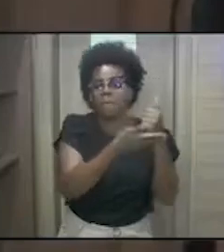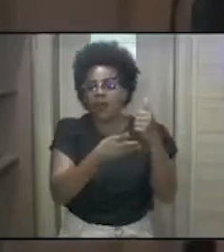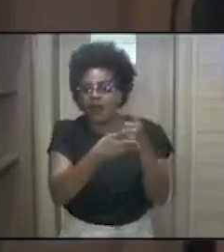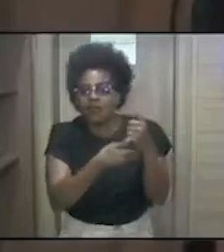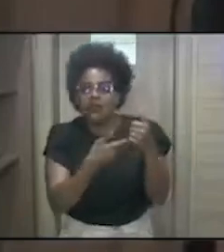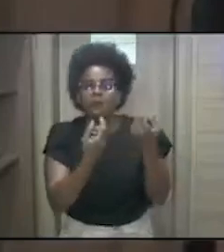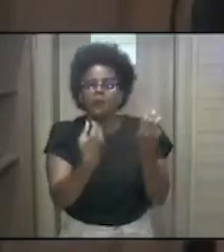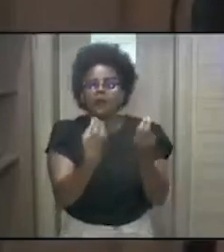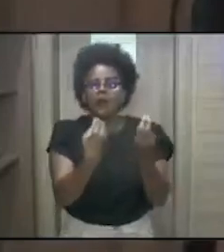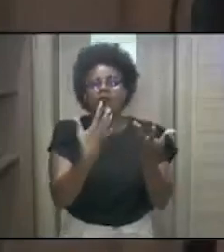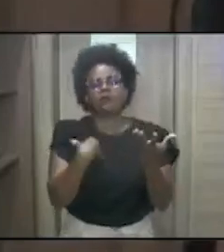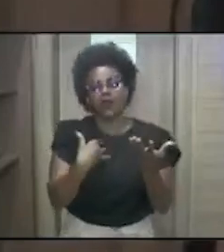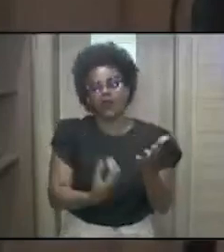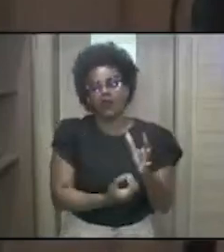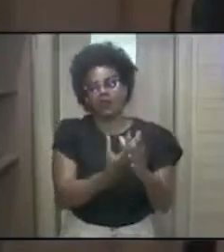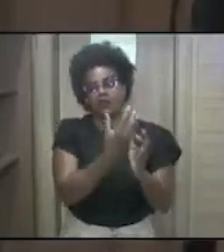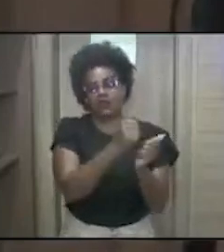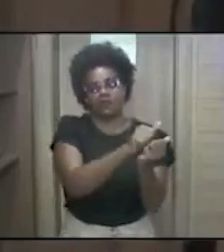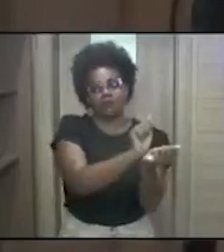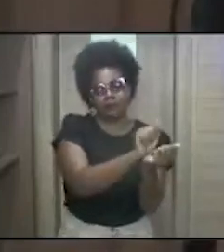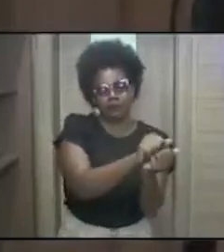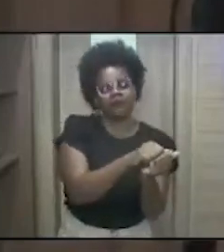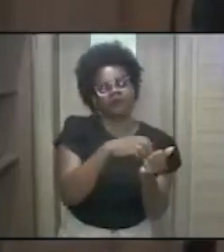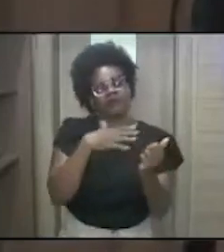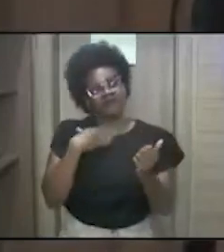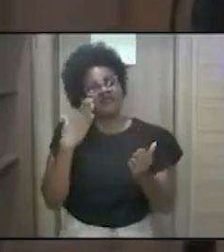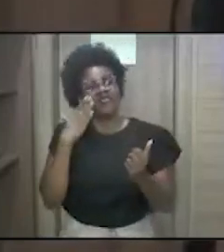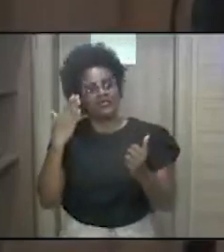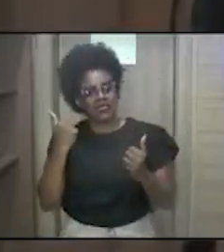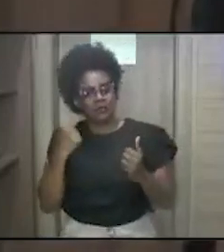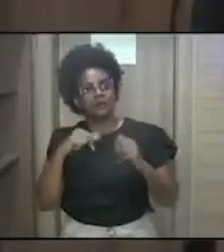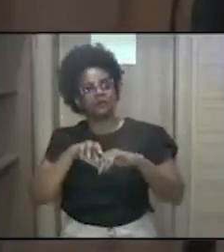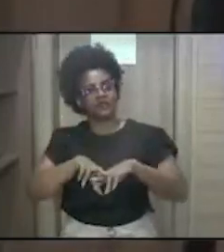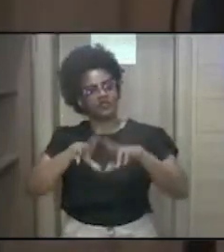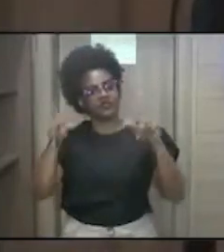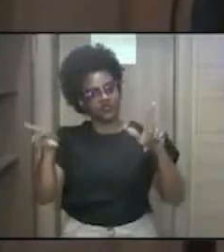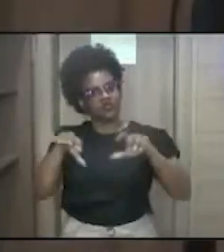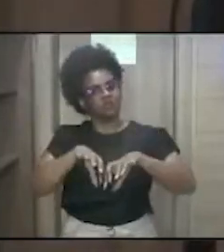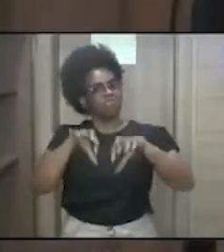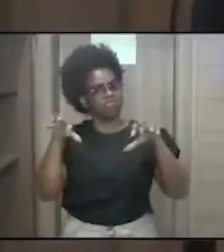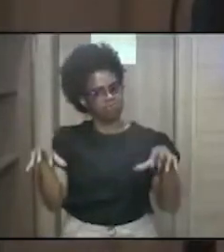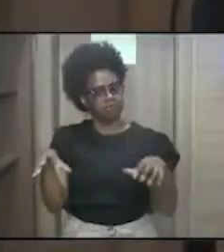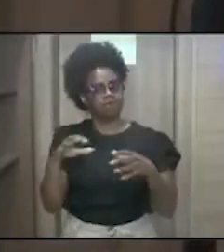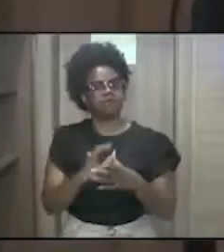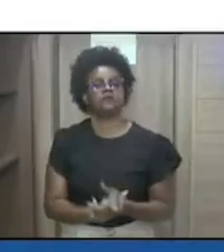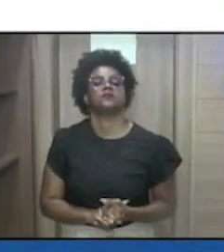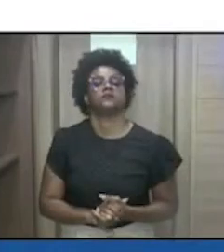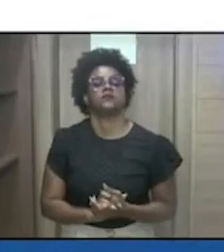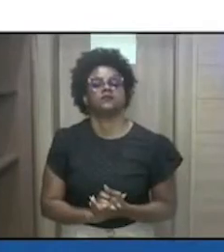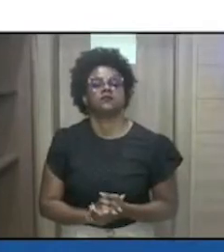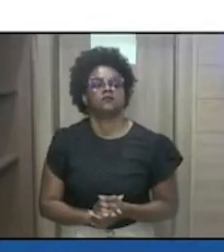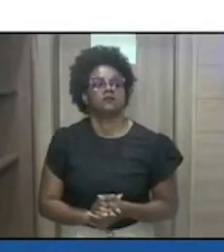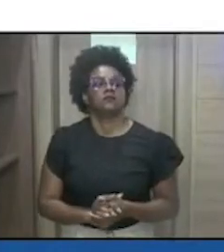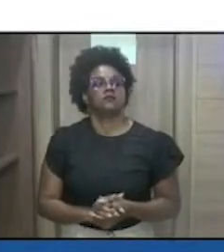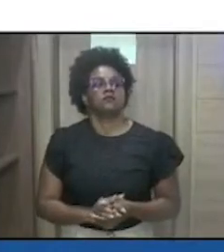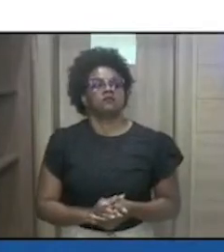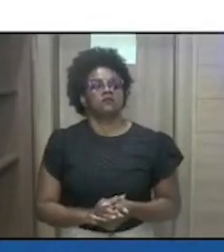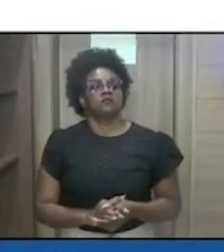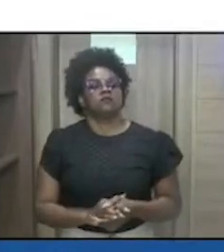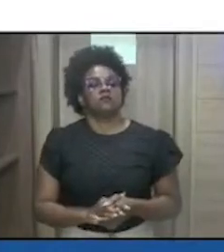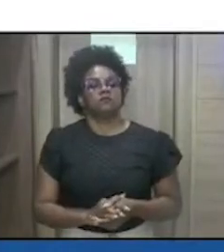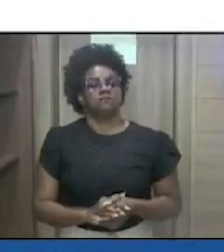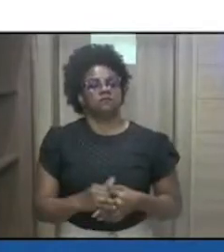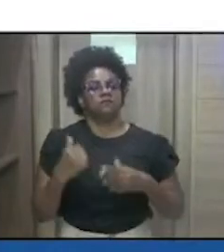fazer a prótese, né? Então, são realidades também diferentes. E aí, gente,